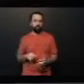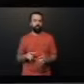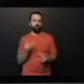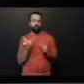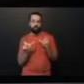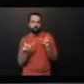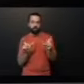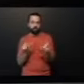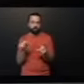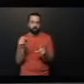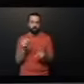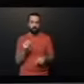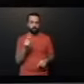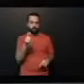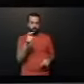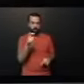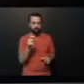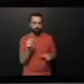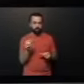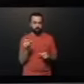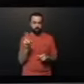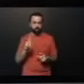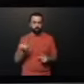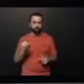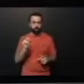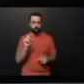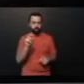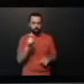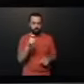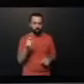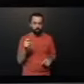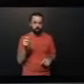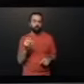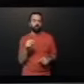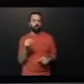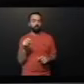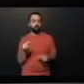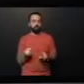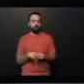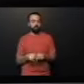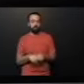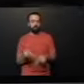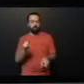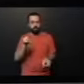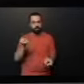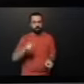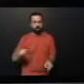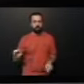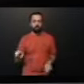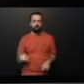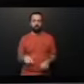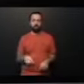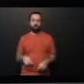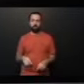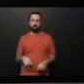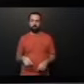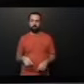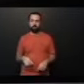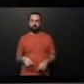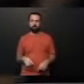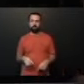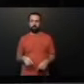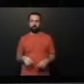Z, que vai estar na página 35 e 36 da apostila. Nós vamos ver na